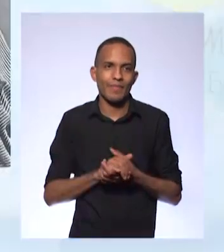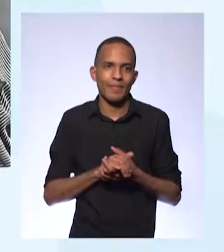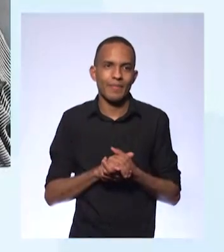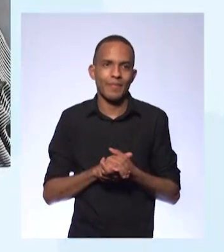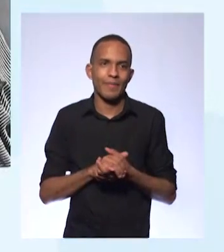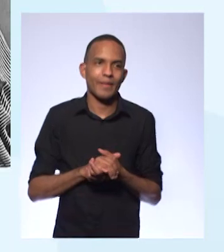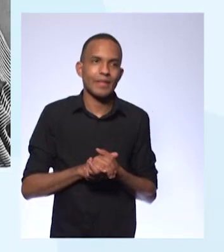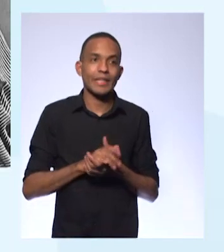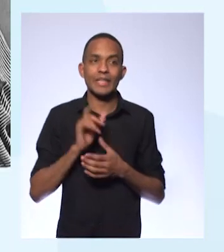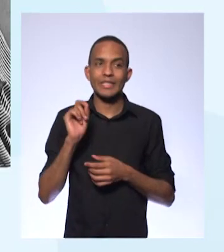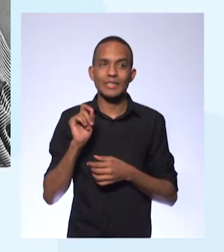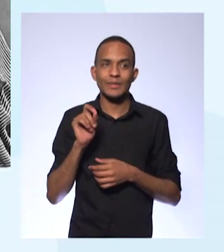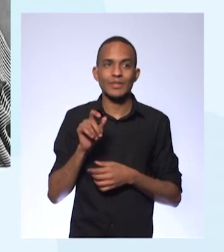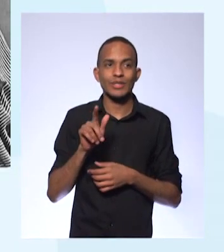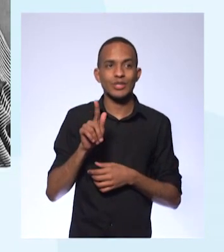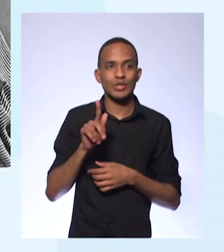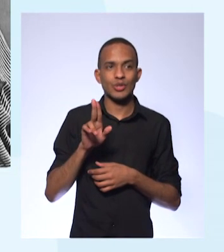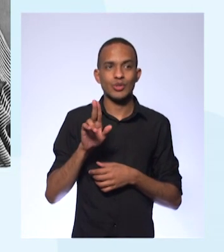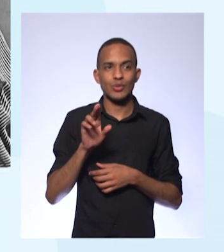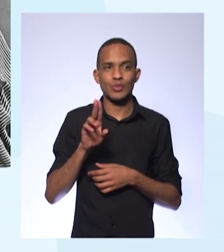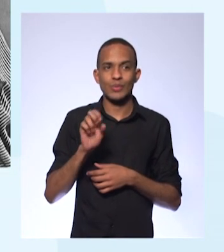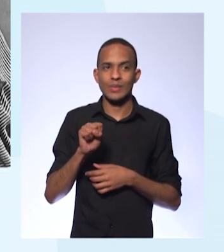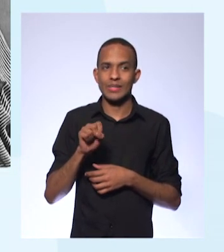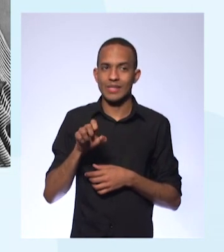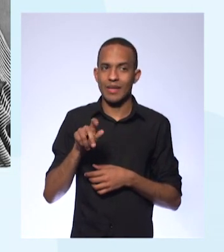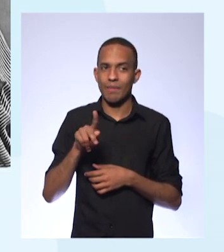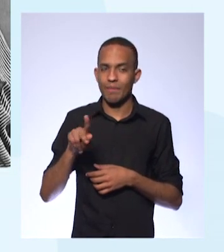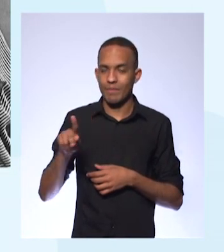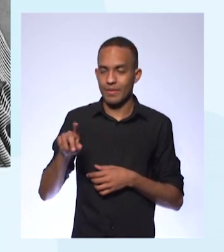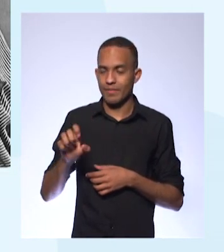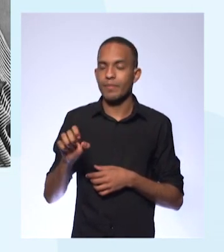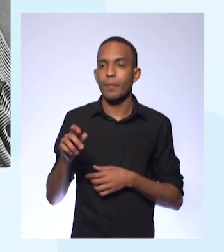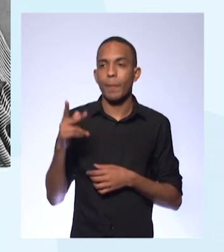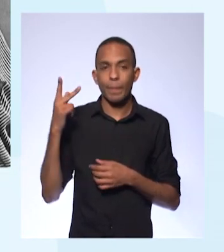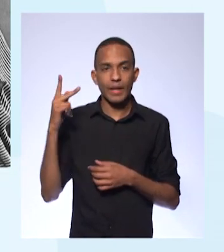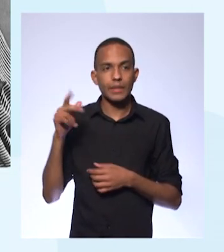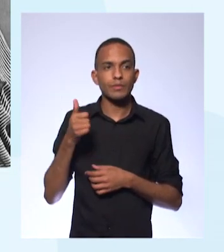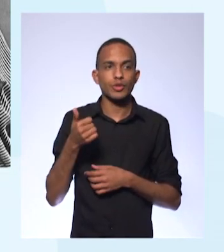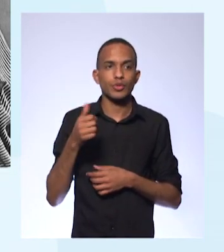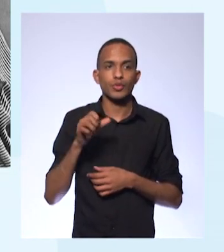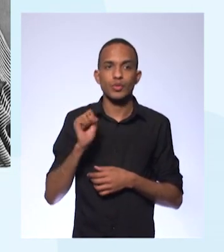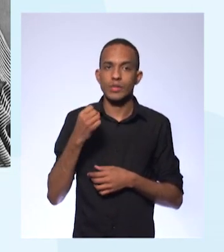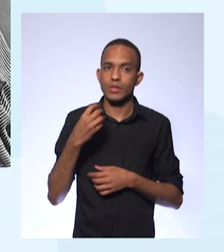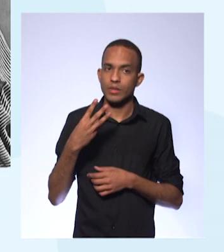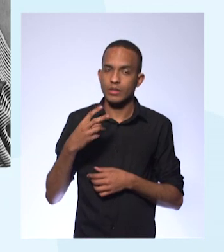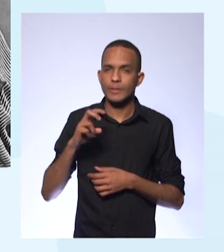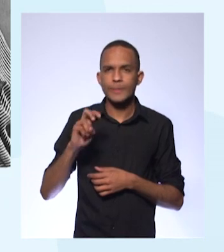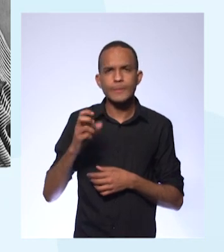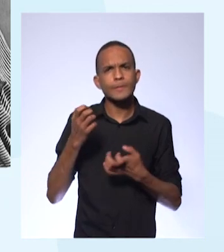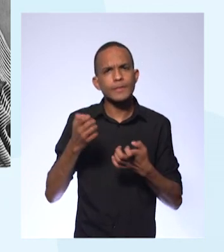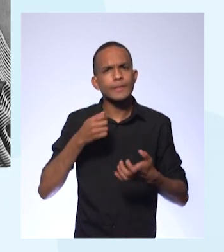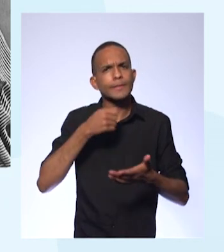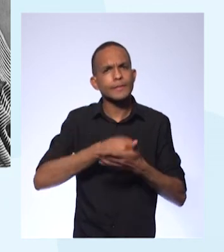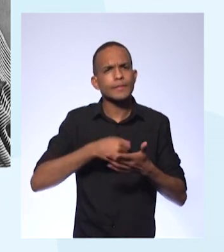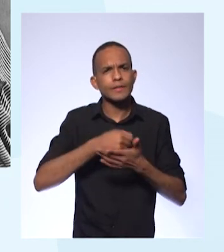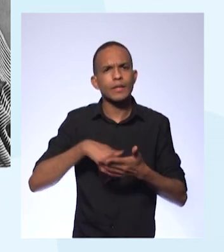só. Giuseppe Garibaldi. Em 1835, ele assumiu a causa da